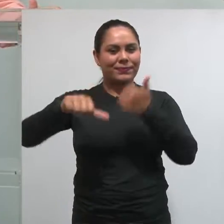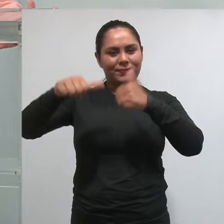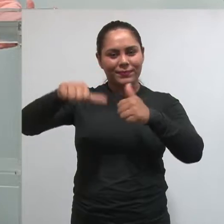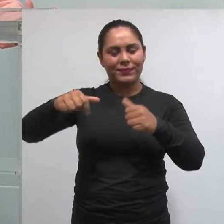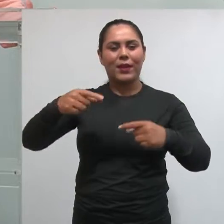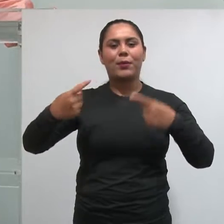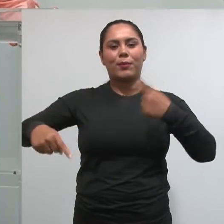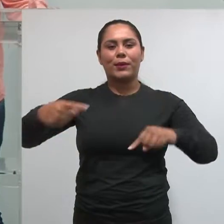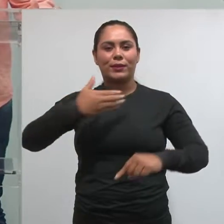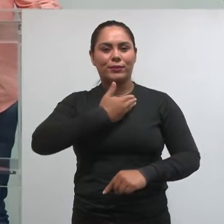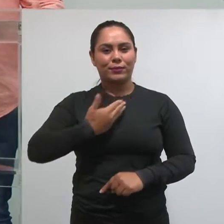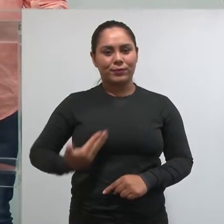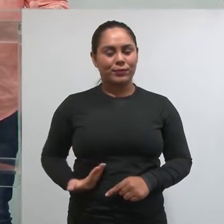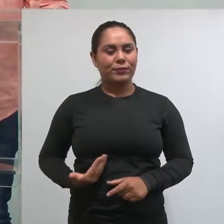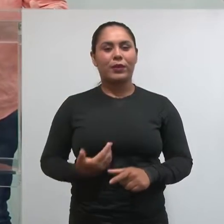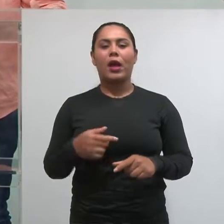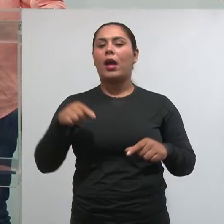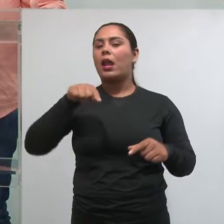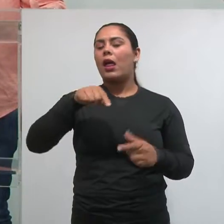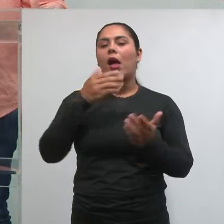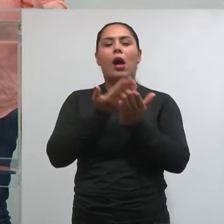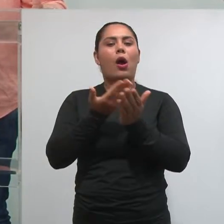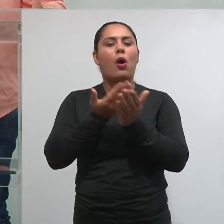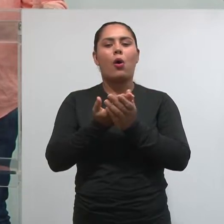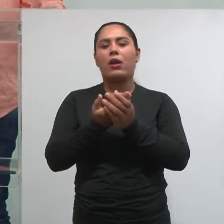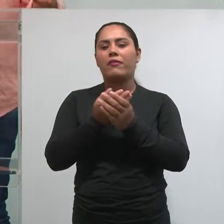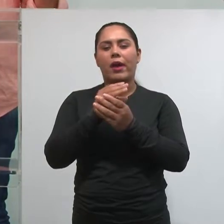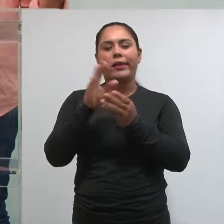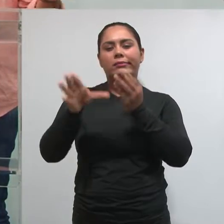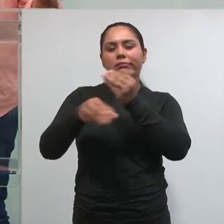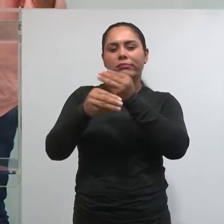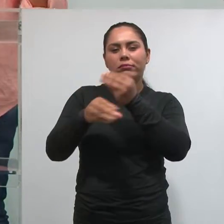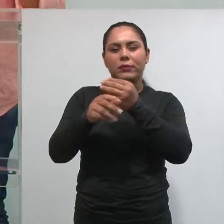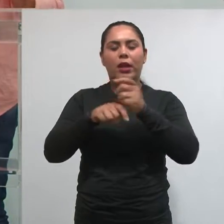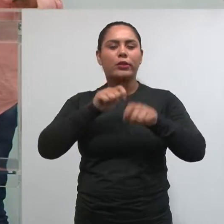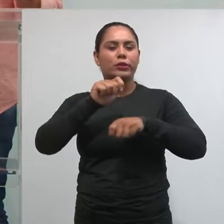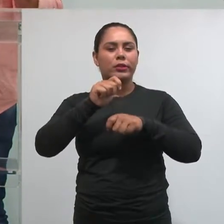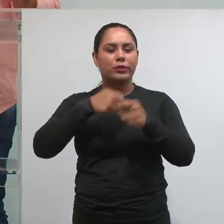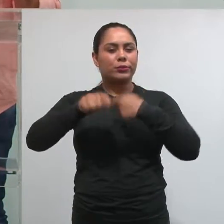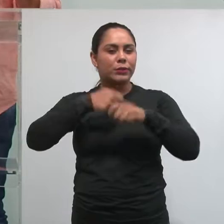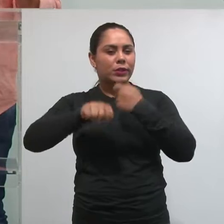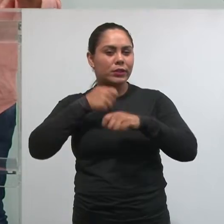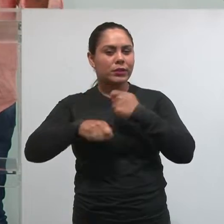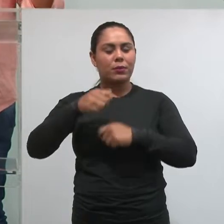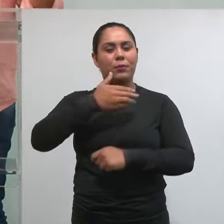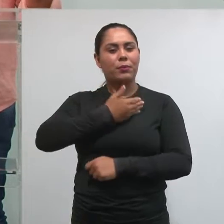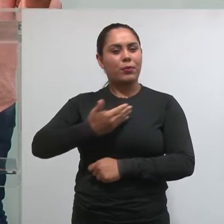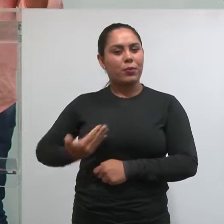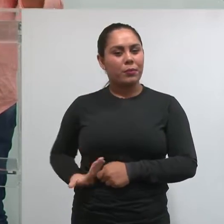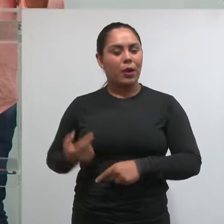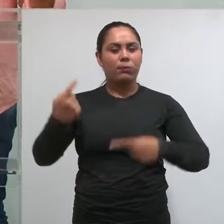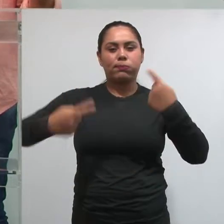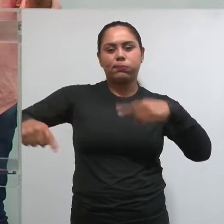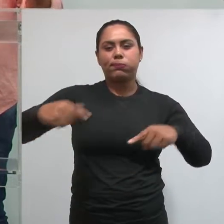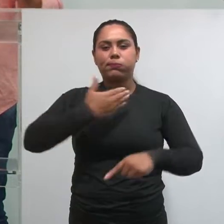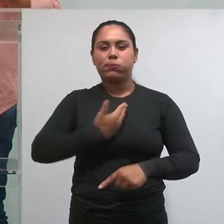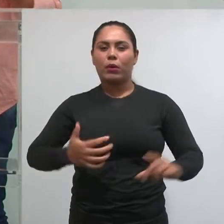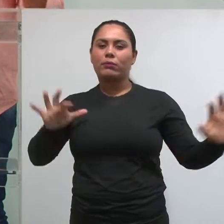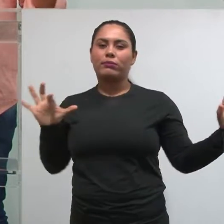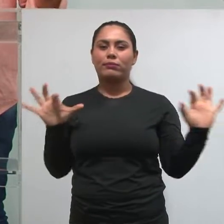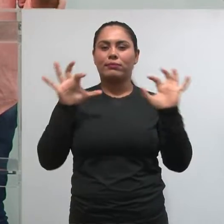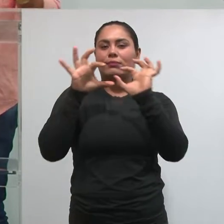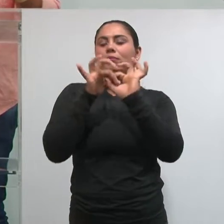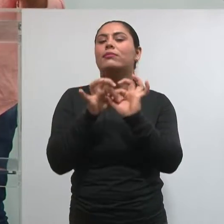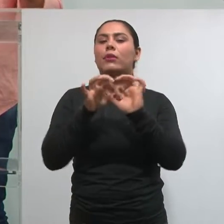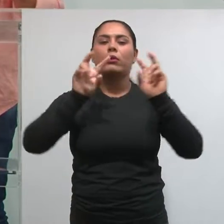Políticas Públicas, onde nessa aula nós vamos falar um pouquinho sobre administração pública e políticas públicas. Qual que é a relação entre essas